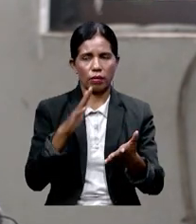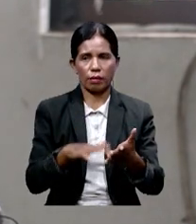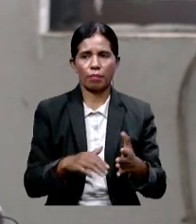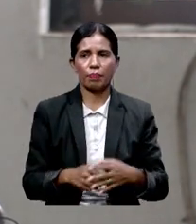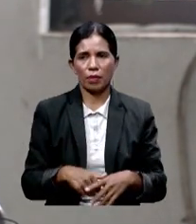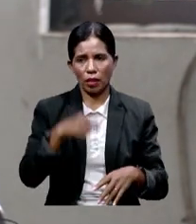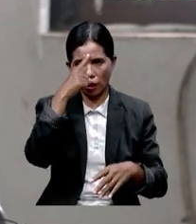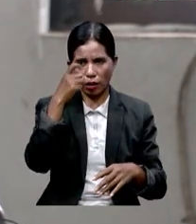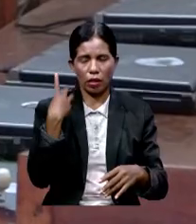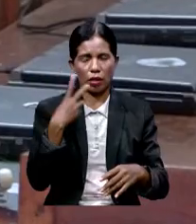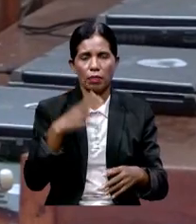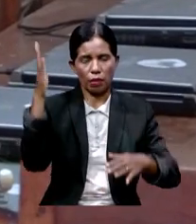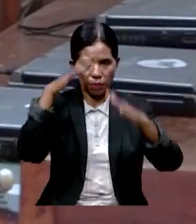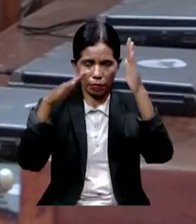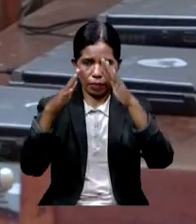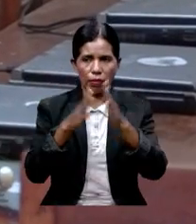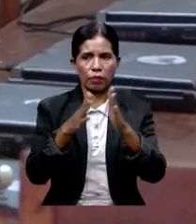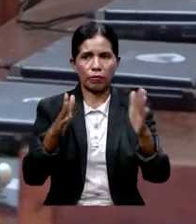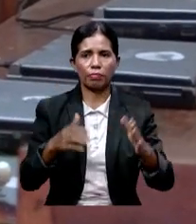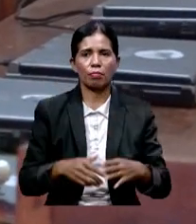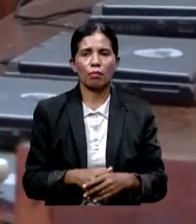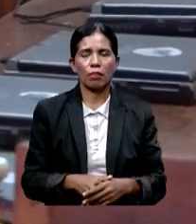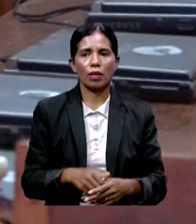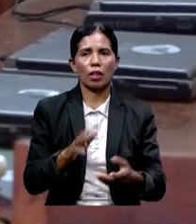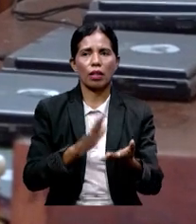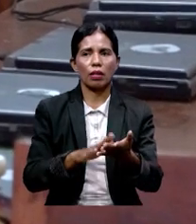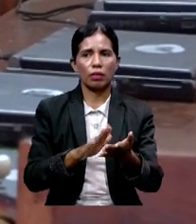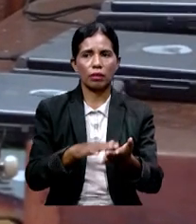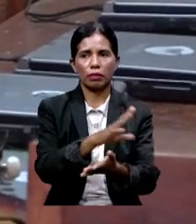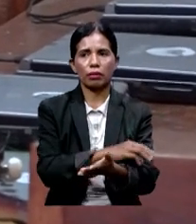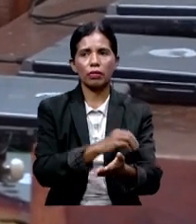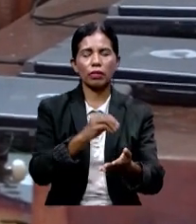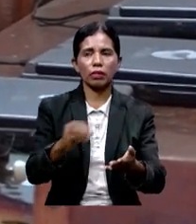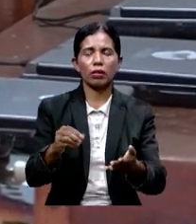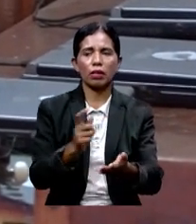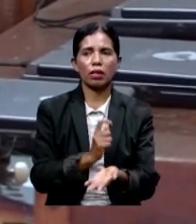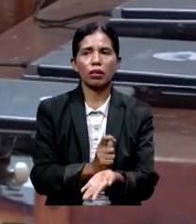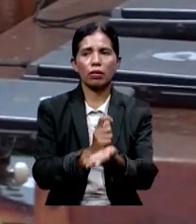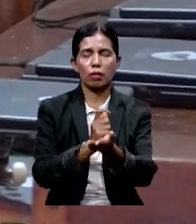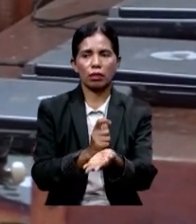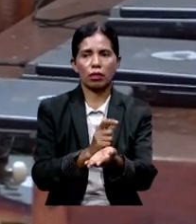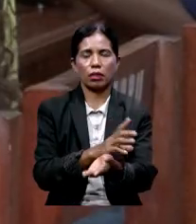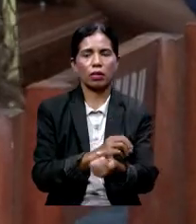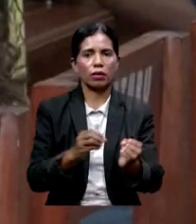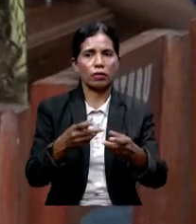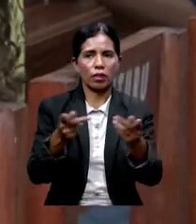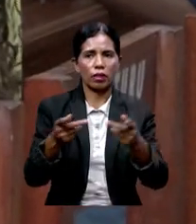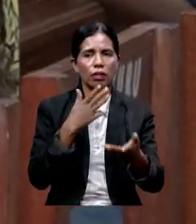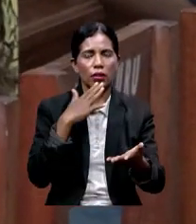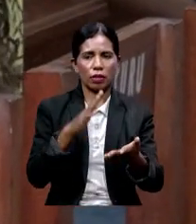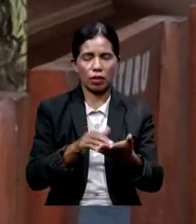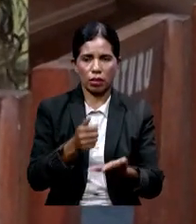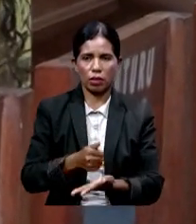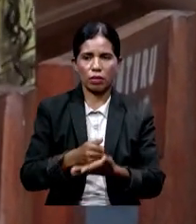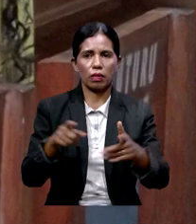mia ma capo è che non problema. Escola Ensino Básico Central Atauro mos condição la favorável no